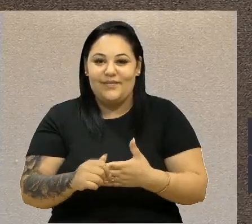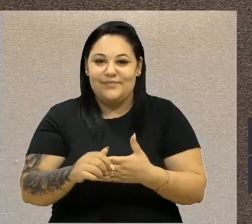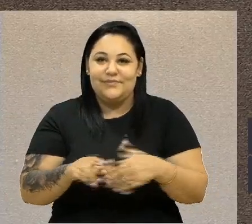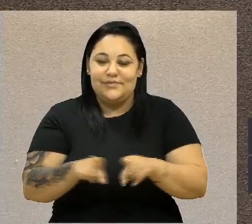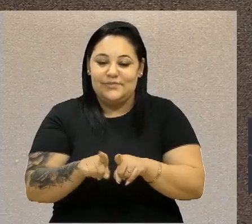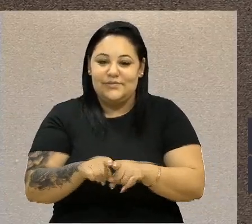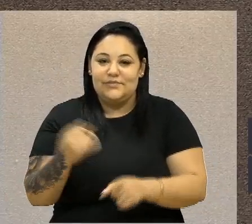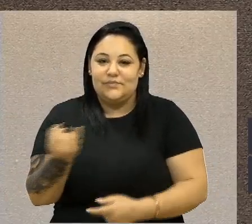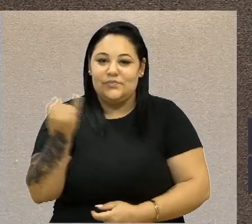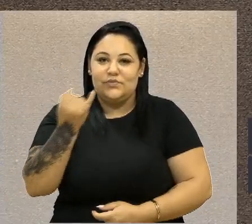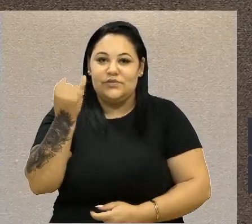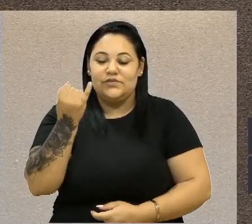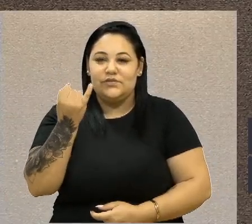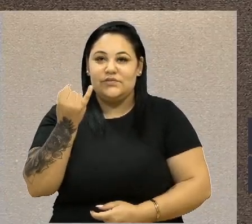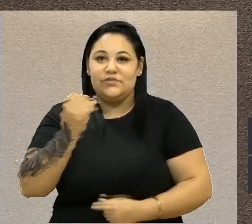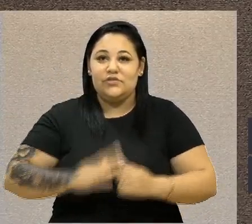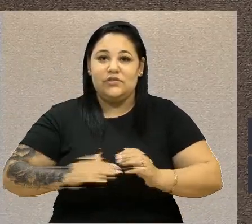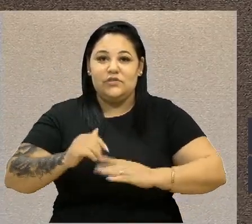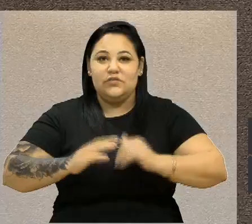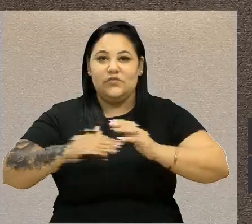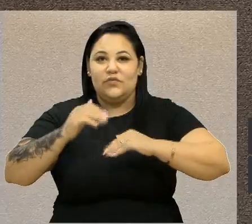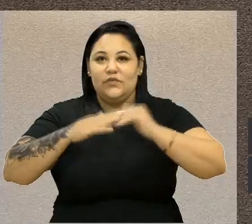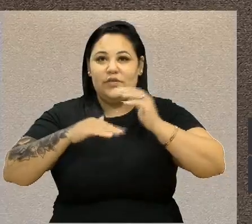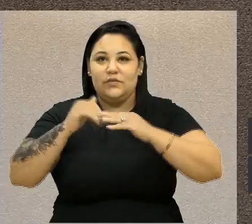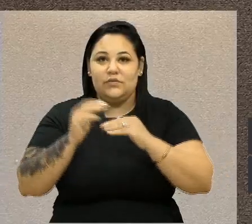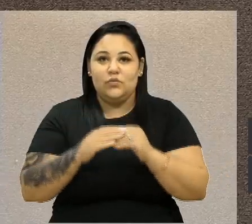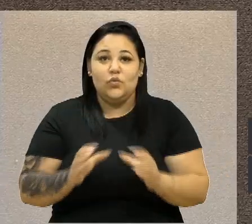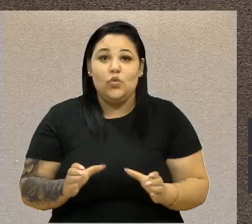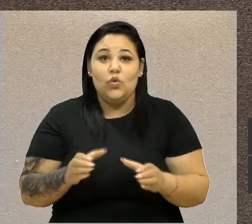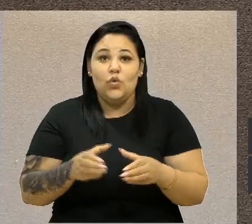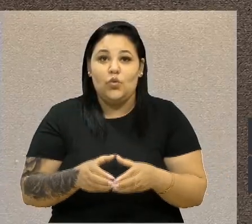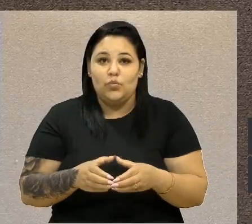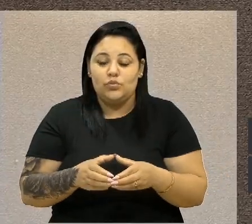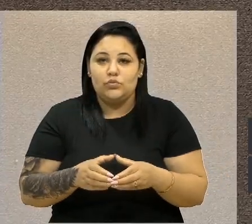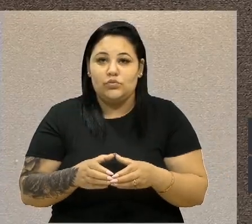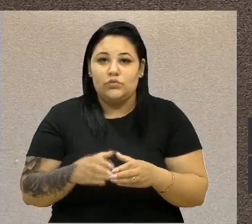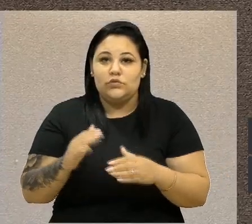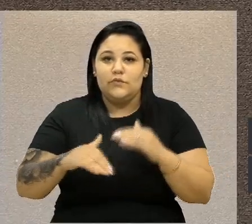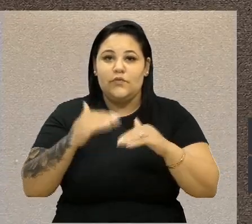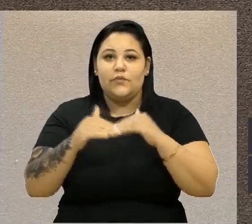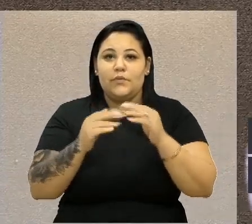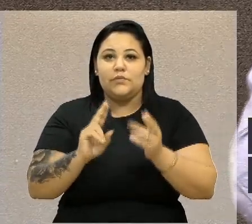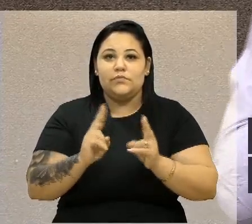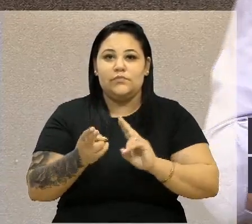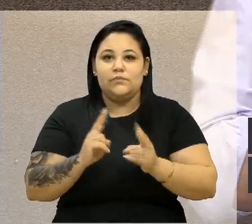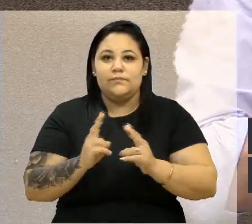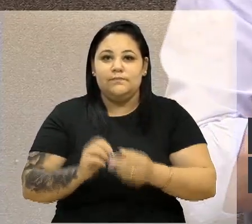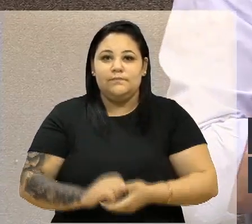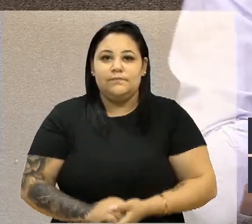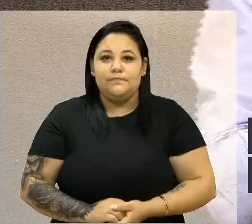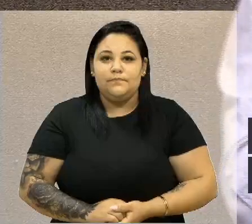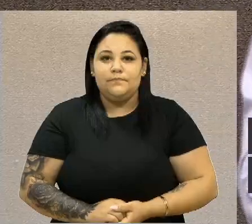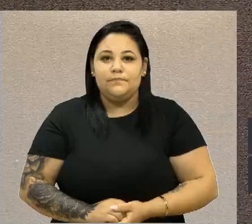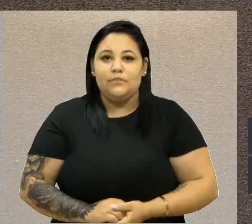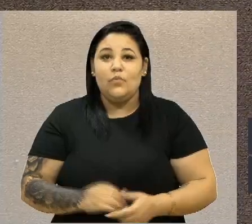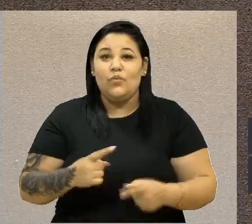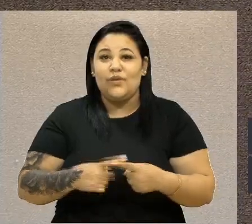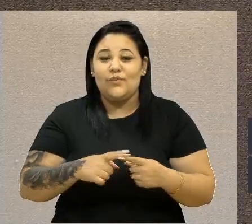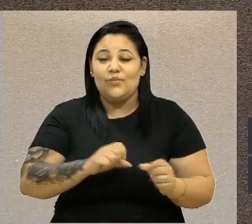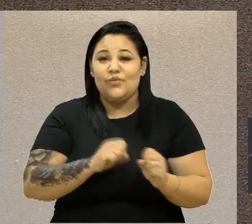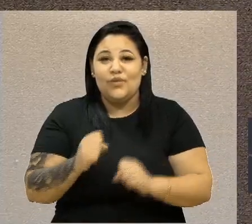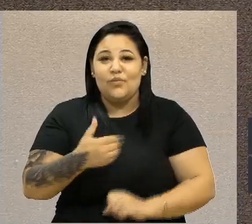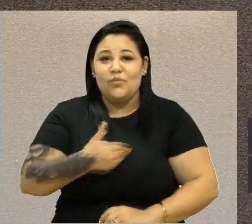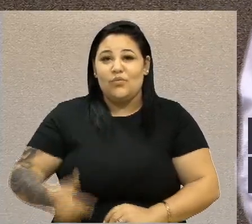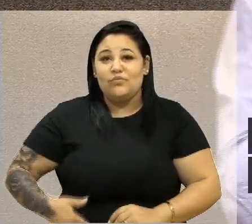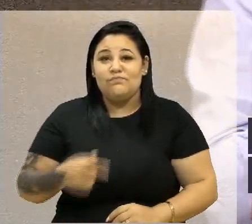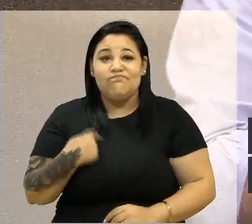uma célula de fomento econômico e turístico, entregando para a iniciativa privada, porque o poder público, nós